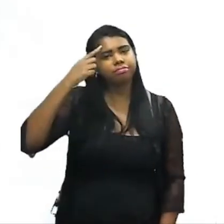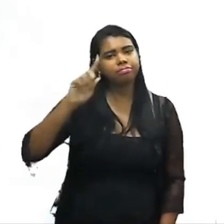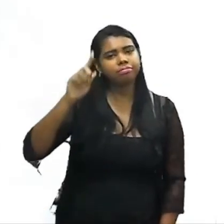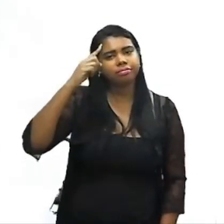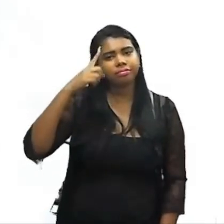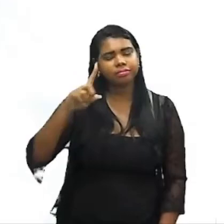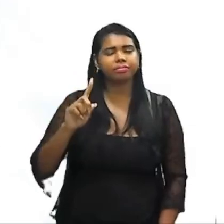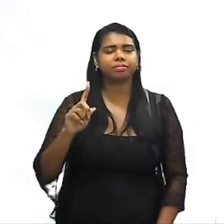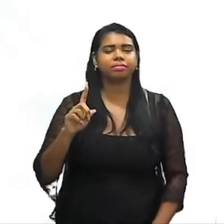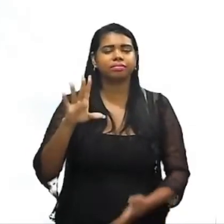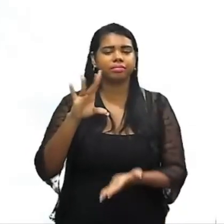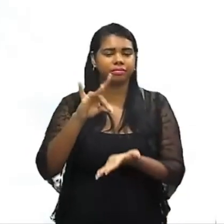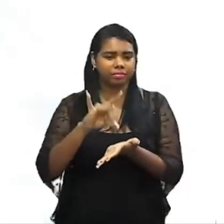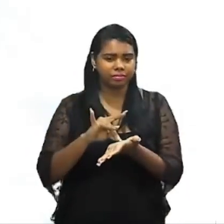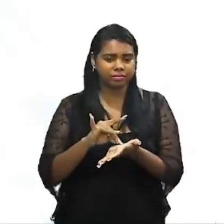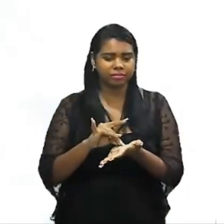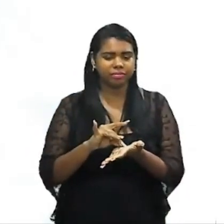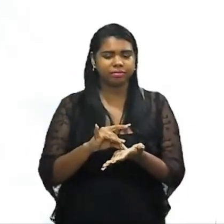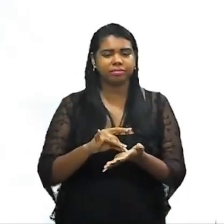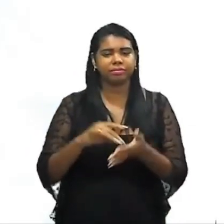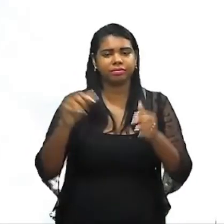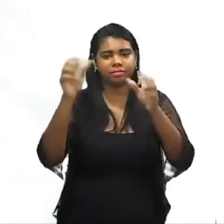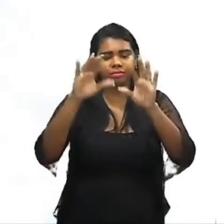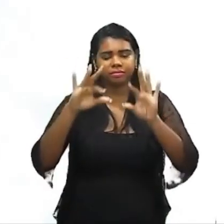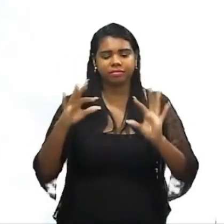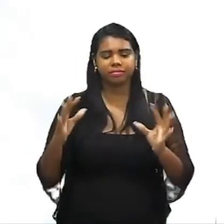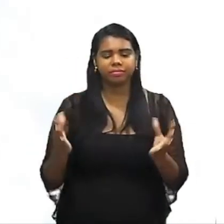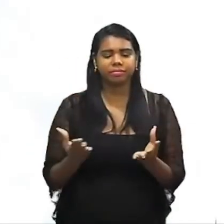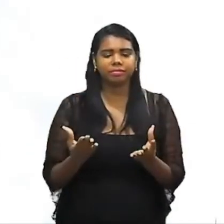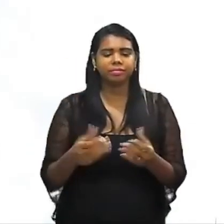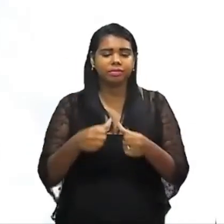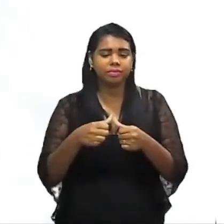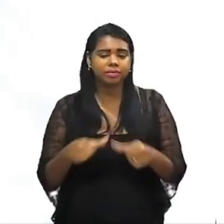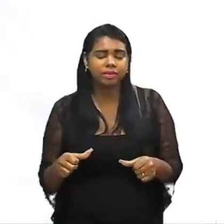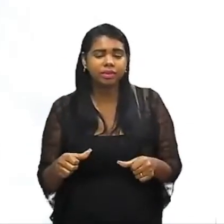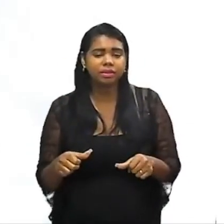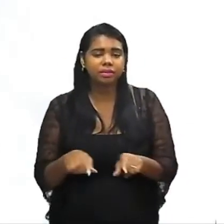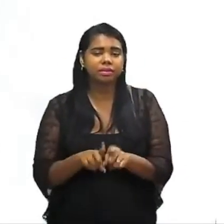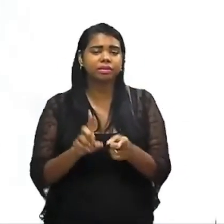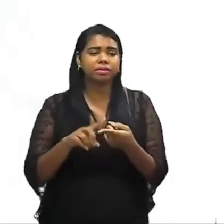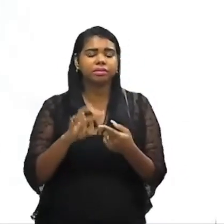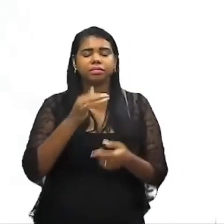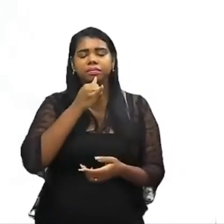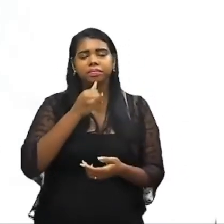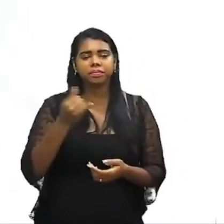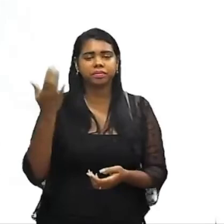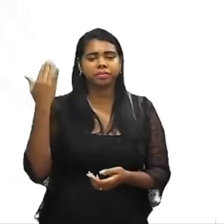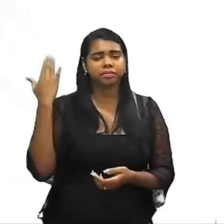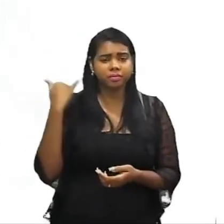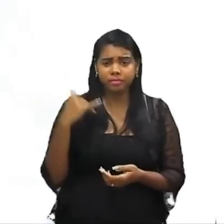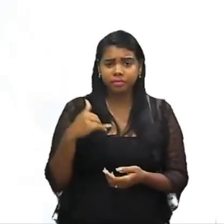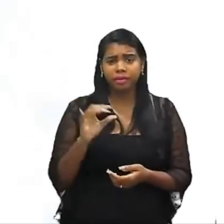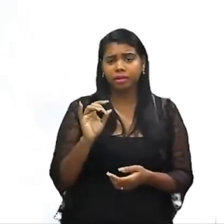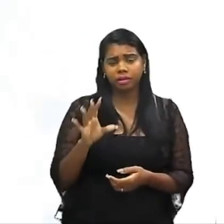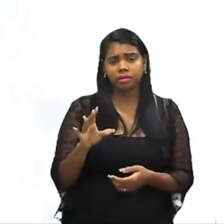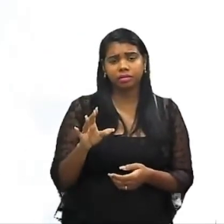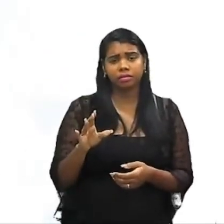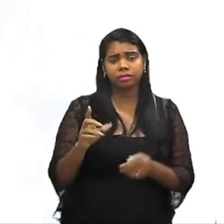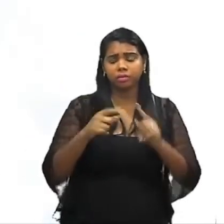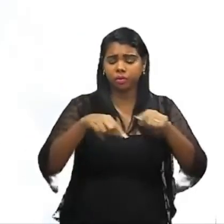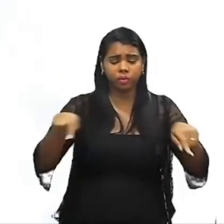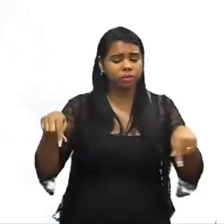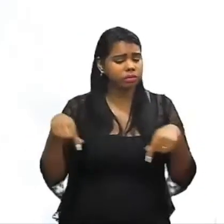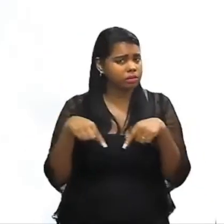esses elementos de escultura. Porque a arte às vezes fica muito presa lá nas galerias, né? Então,